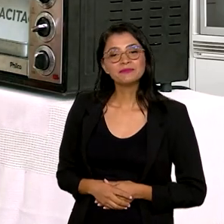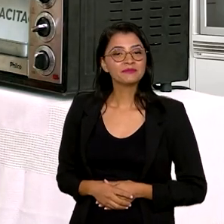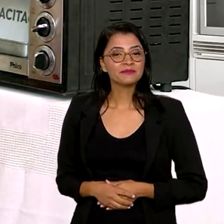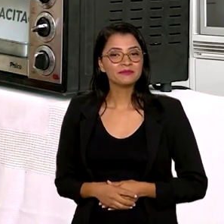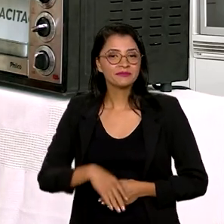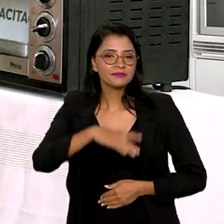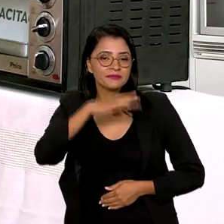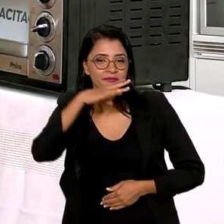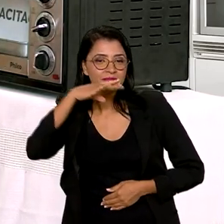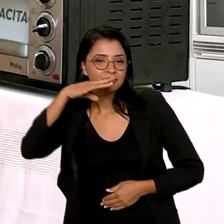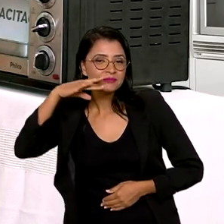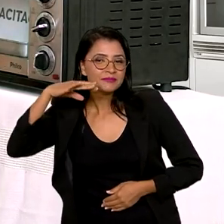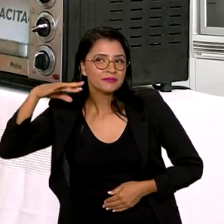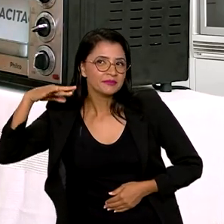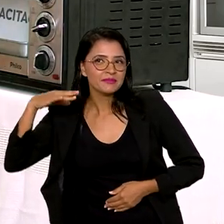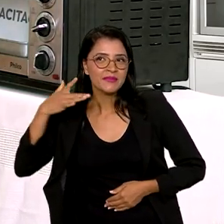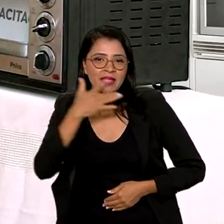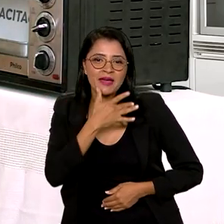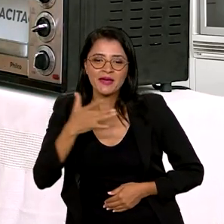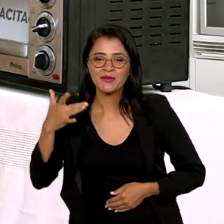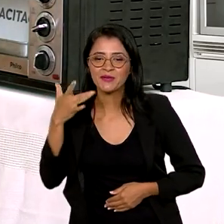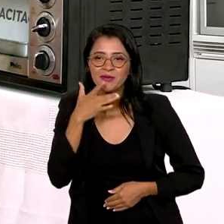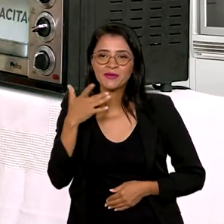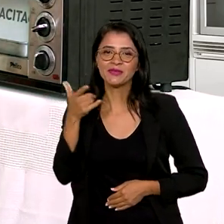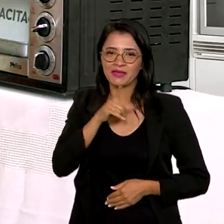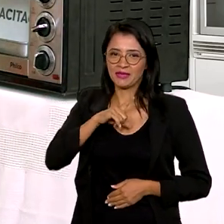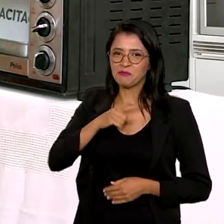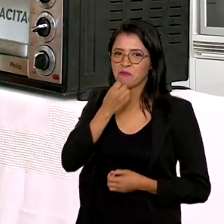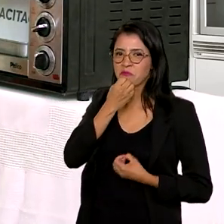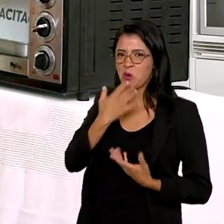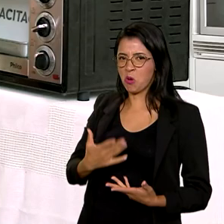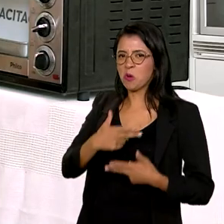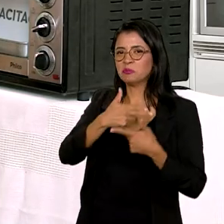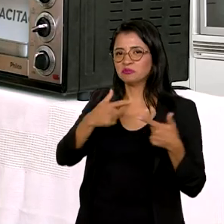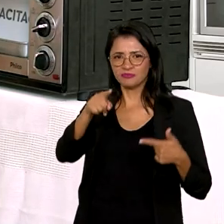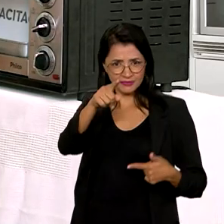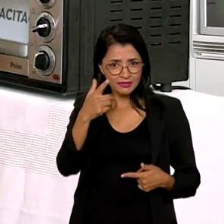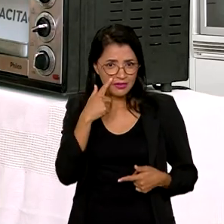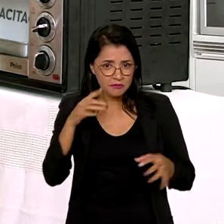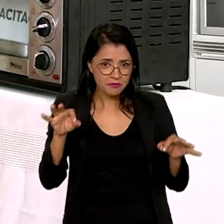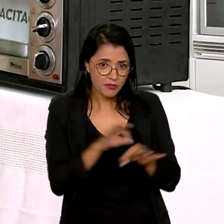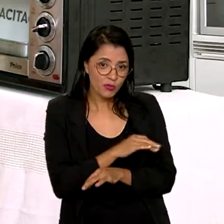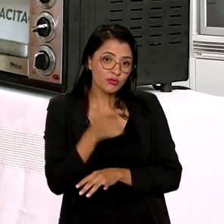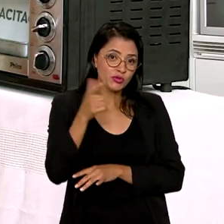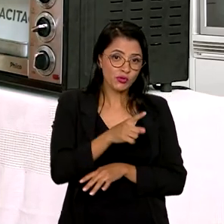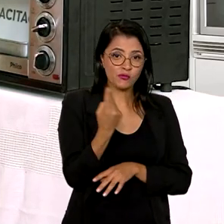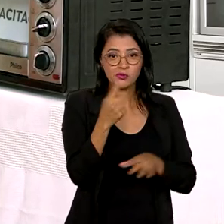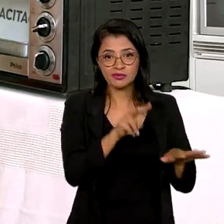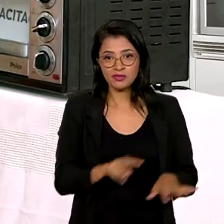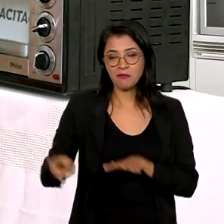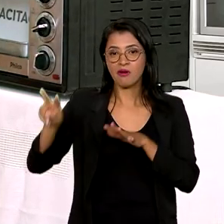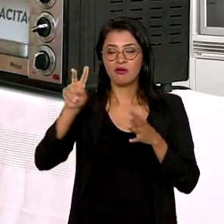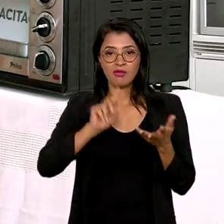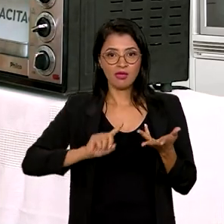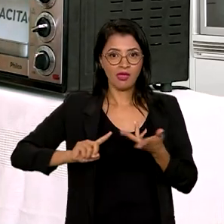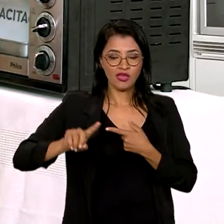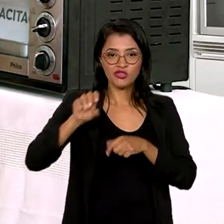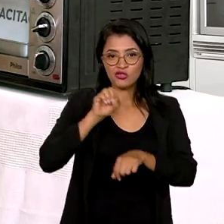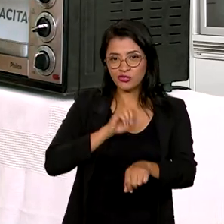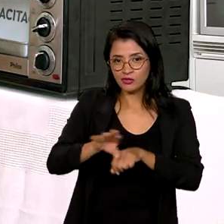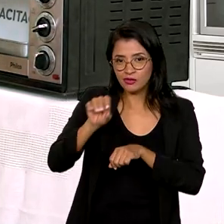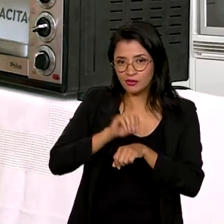Tô sentindo o cheiro de coisa boa no ar. E vocês? Prontos para mais uma semana recheada de dicas